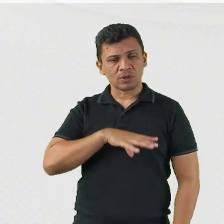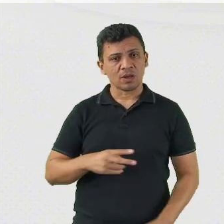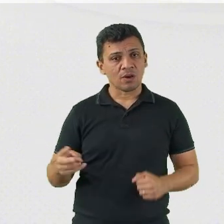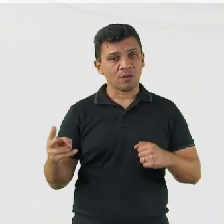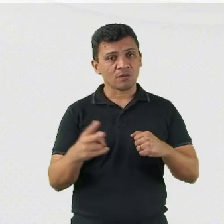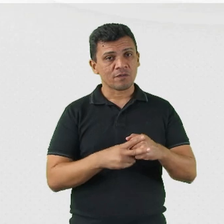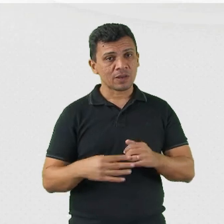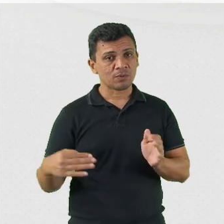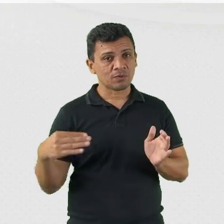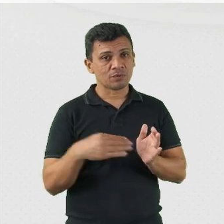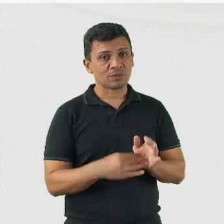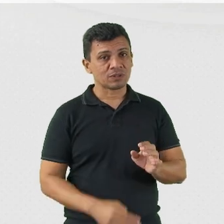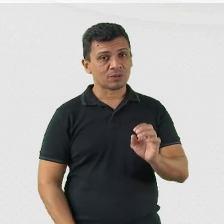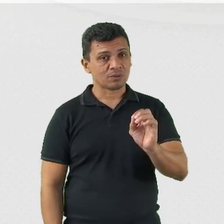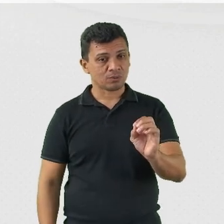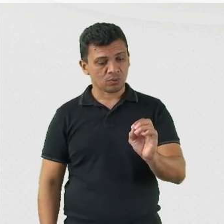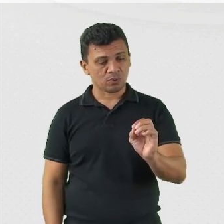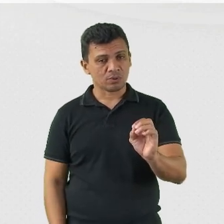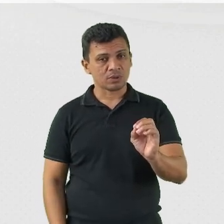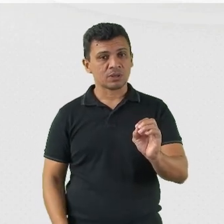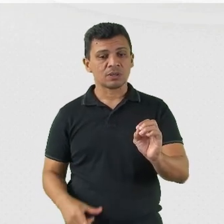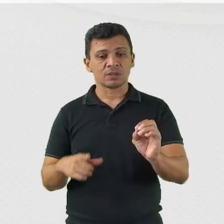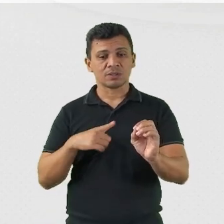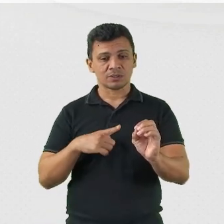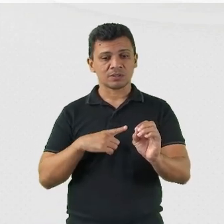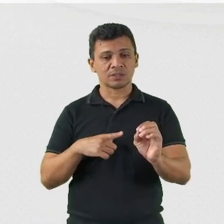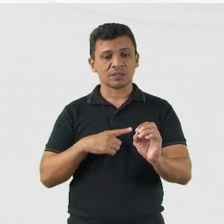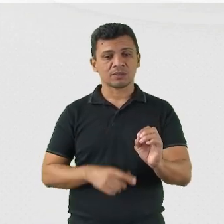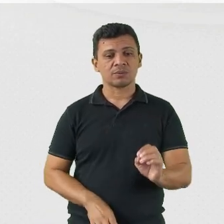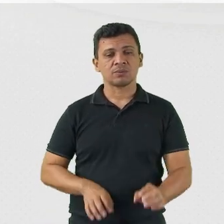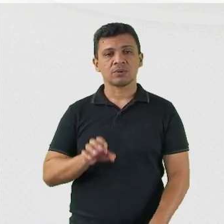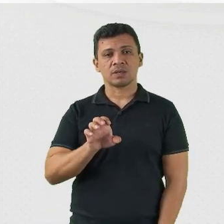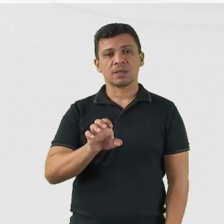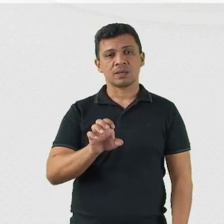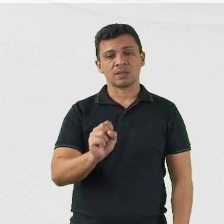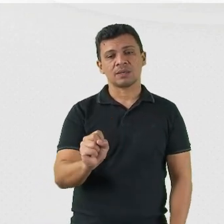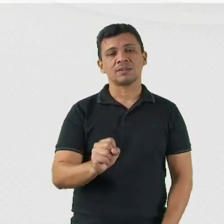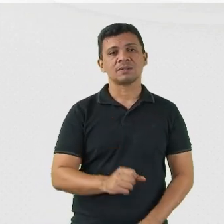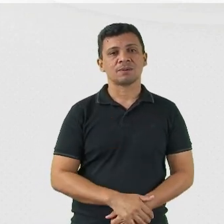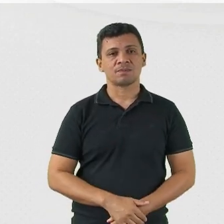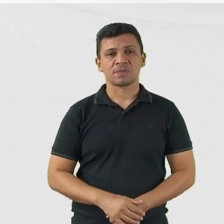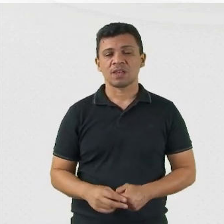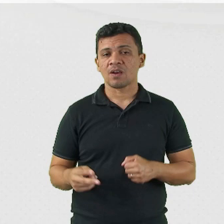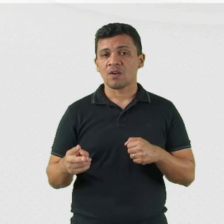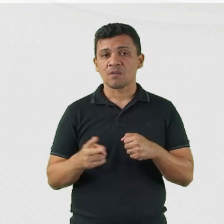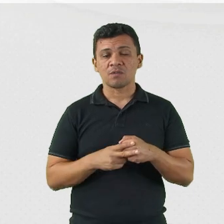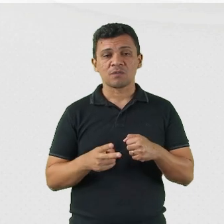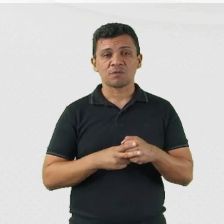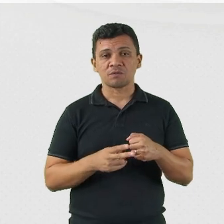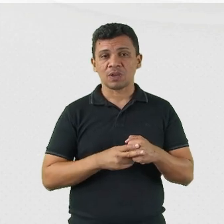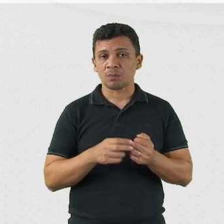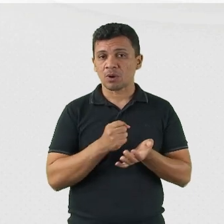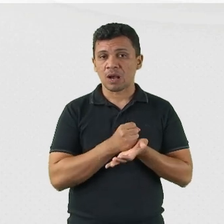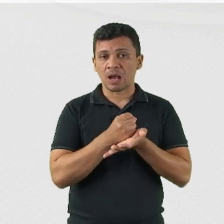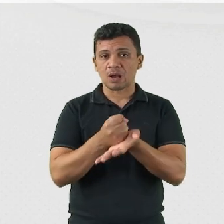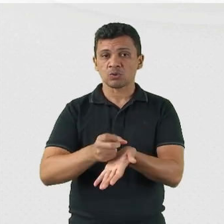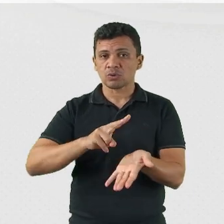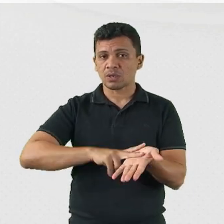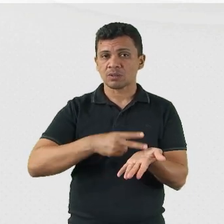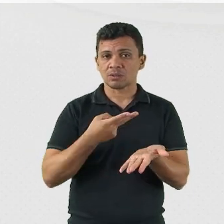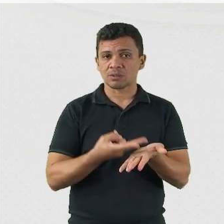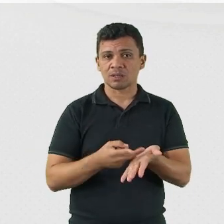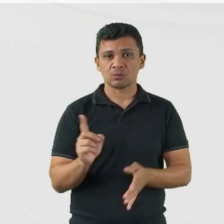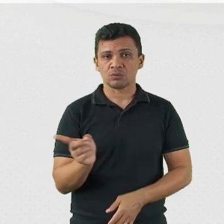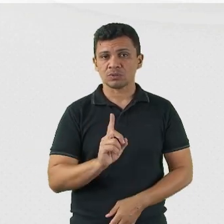em O, por isso tem o ES. Esse verbo auxiliar ele não tem tradução, ele aparece na pergunta